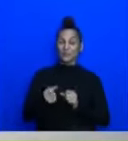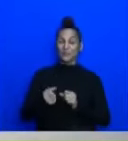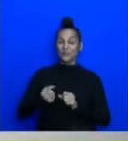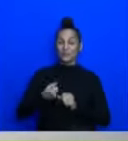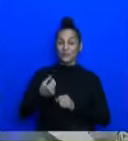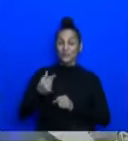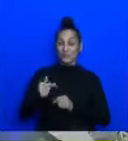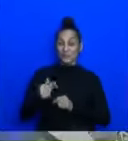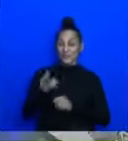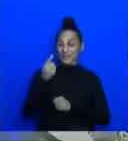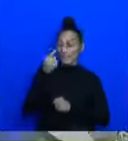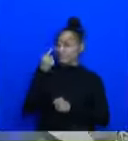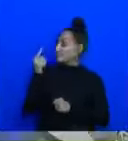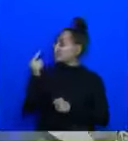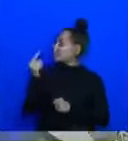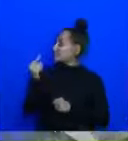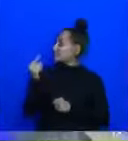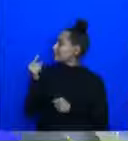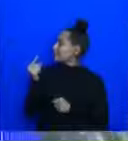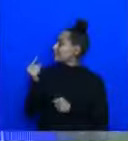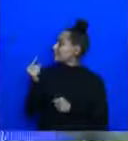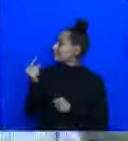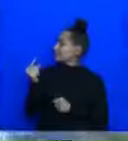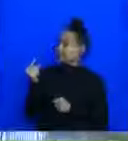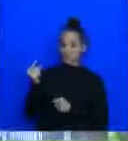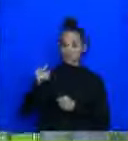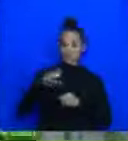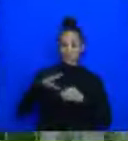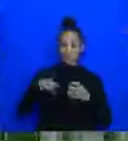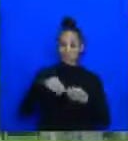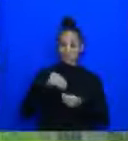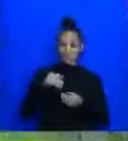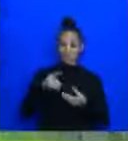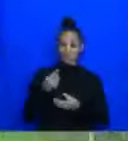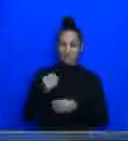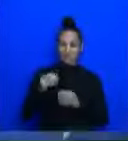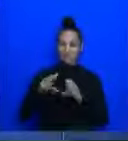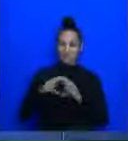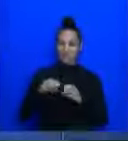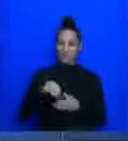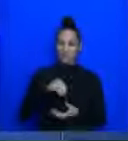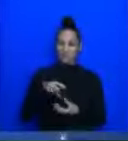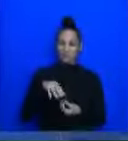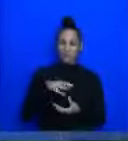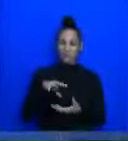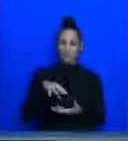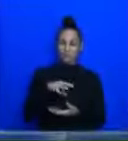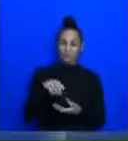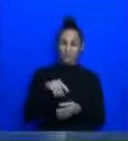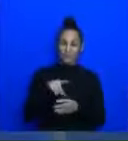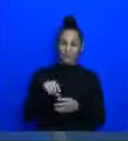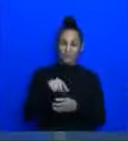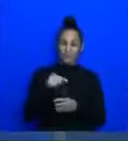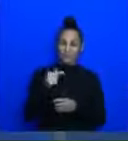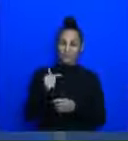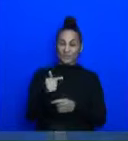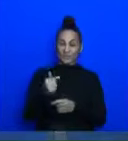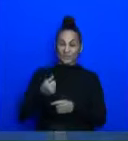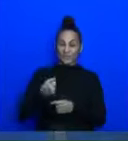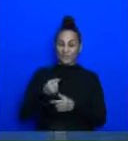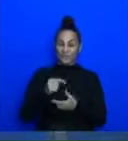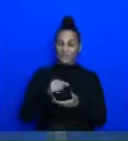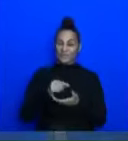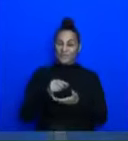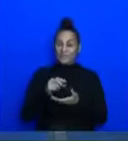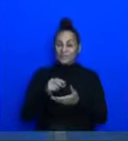7. Bola posicionada, valendo. Globo carregado, 10 bolas girando dentro do globo de número 2 para o sorteio do sétimo número